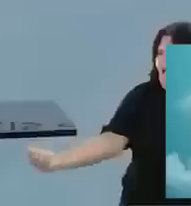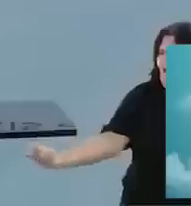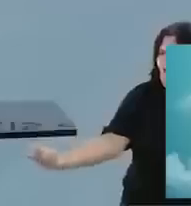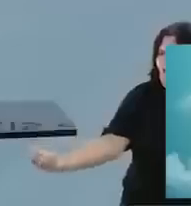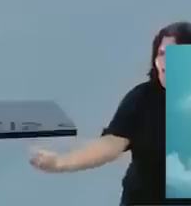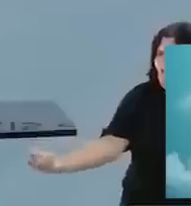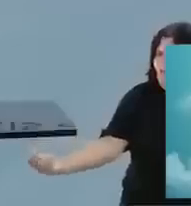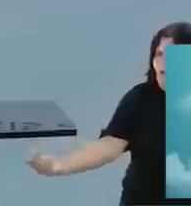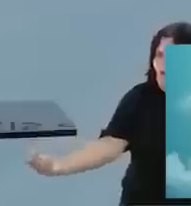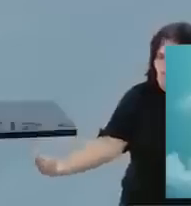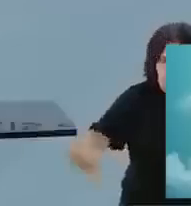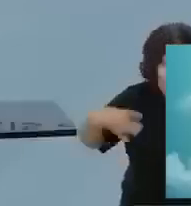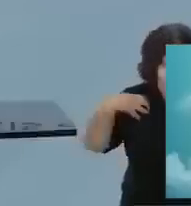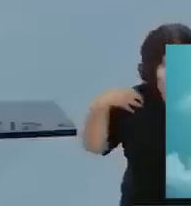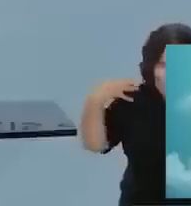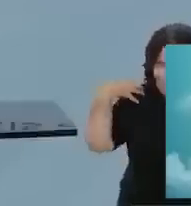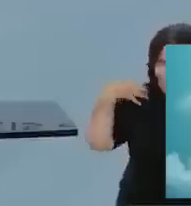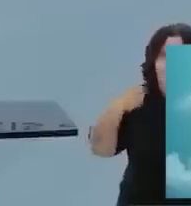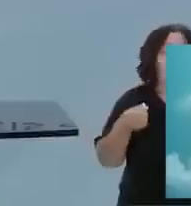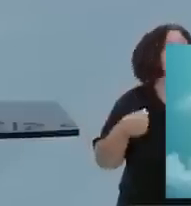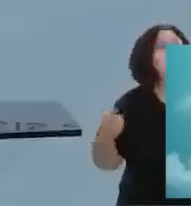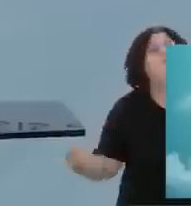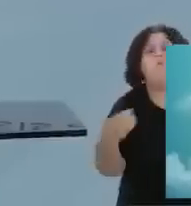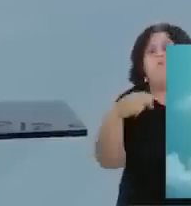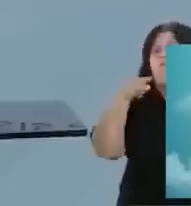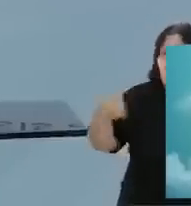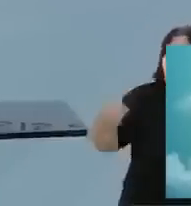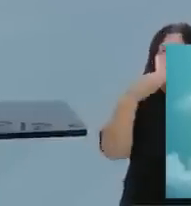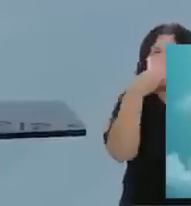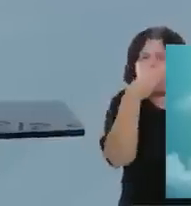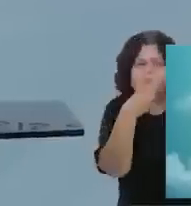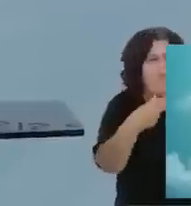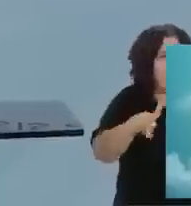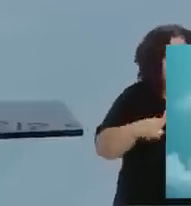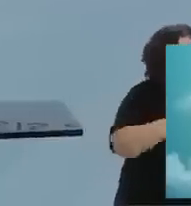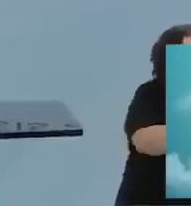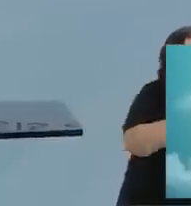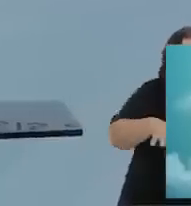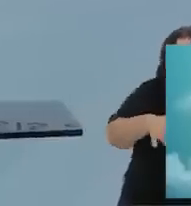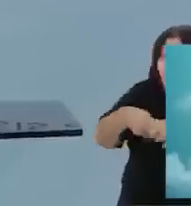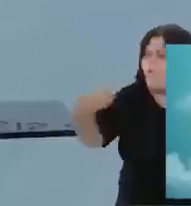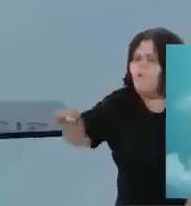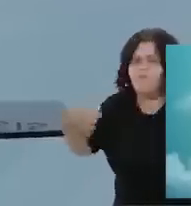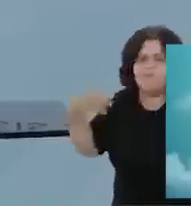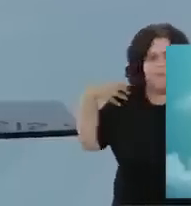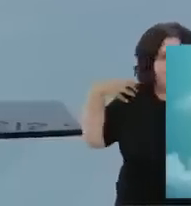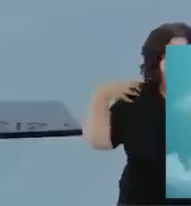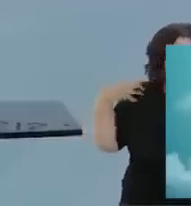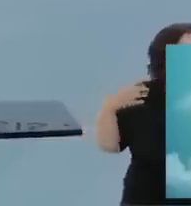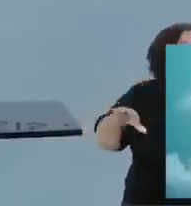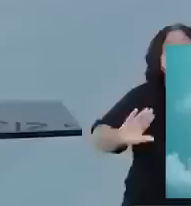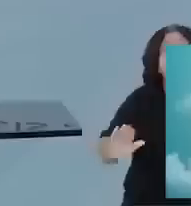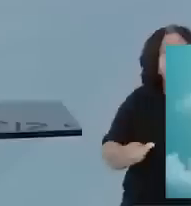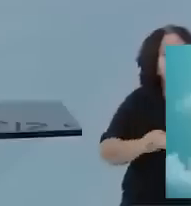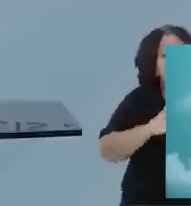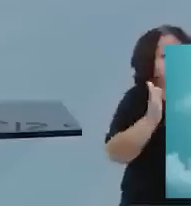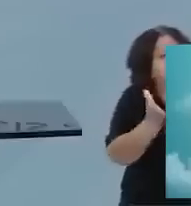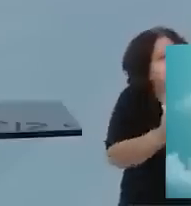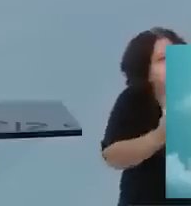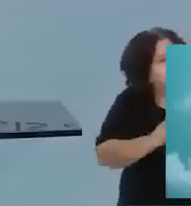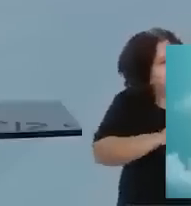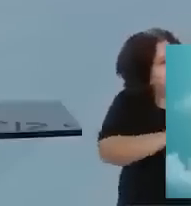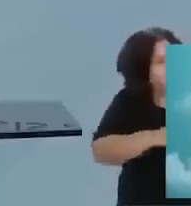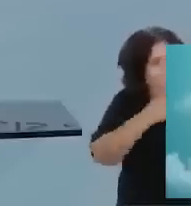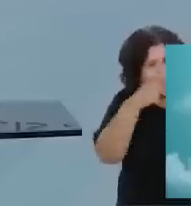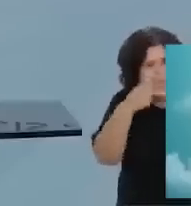mesmo corpo, conectados uns aos outros. E desta maneira, diz o apóstolo Paulo, é que devemos crescer em tudo naquele que é o